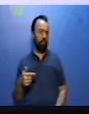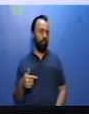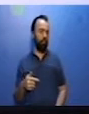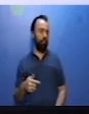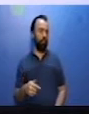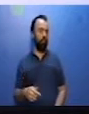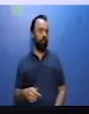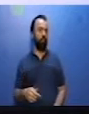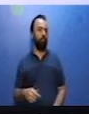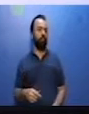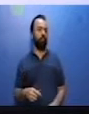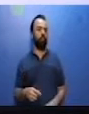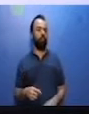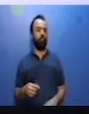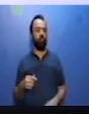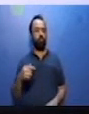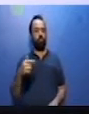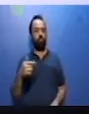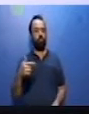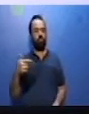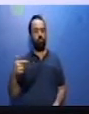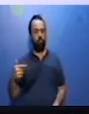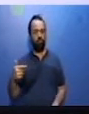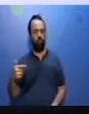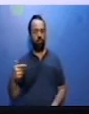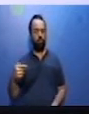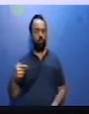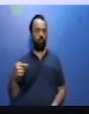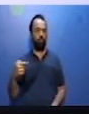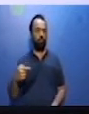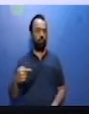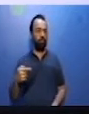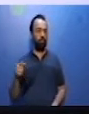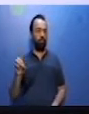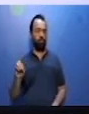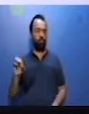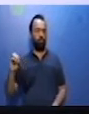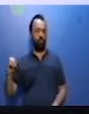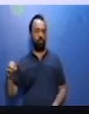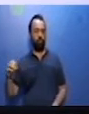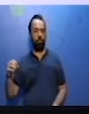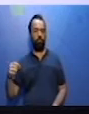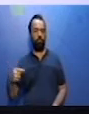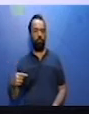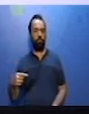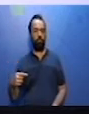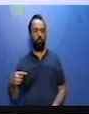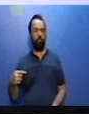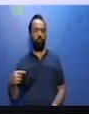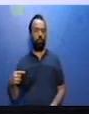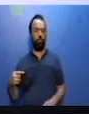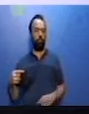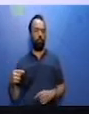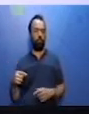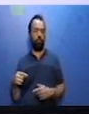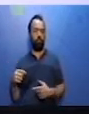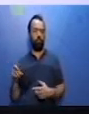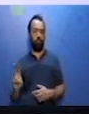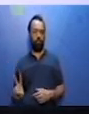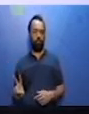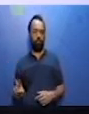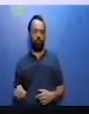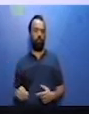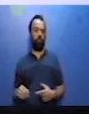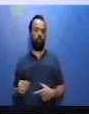pet vou de ver 10 e ao menos 10 / 2 agora é outra